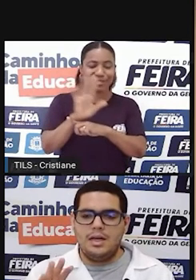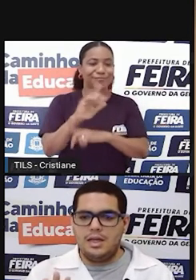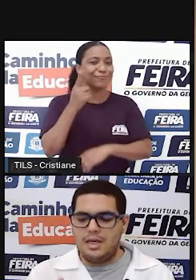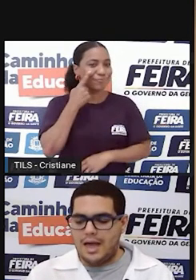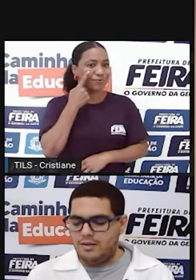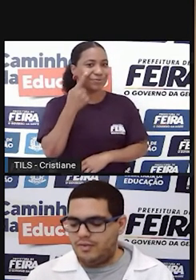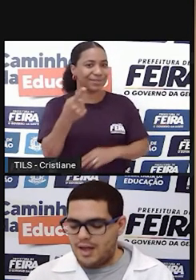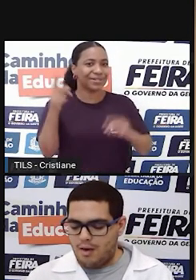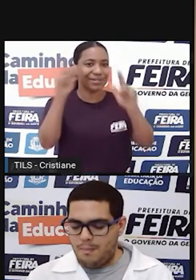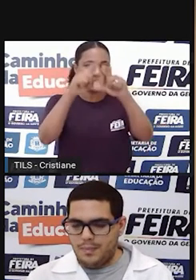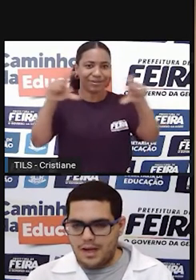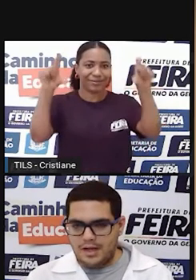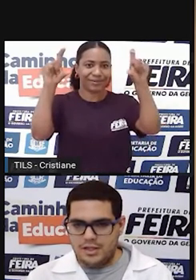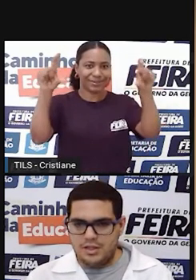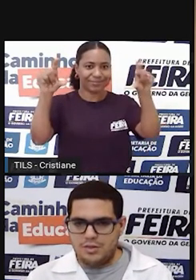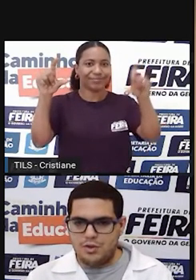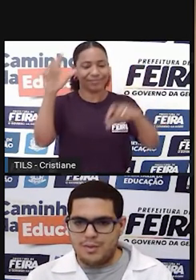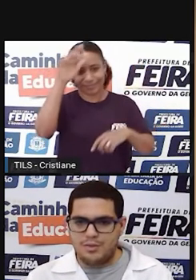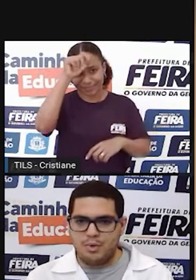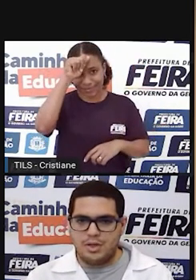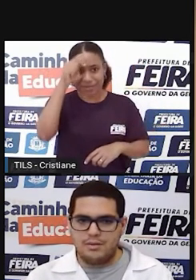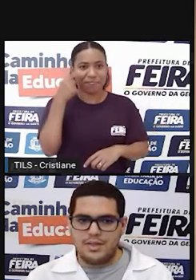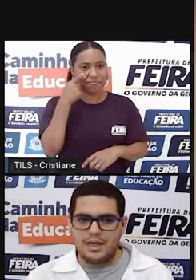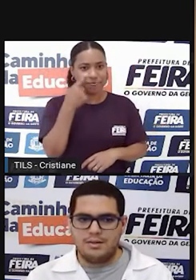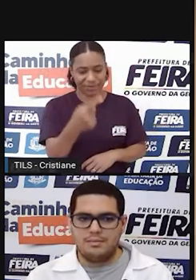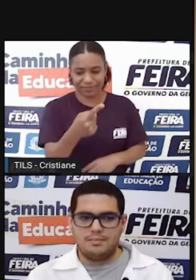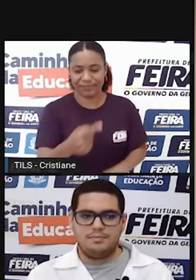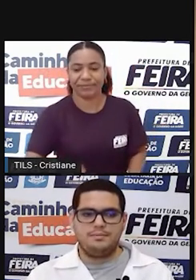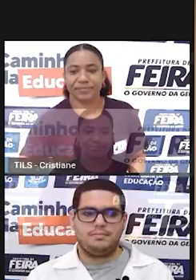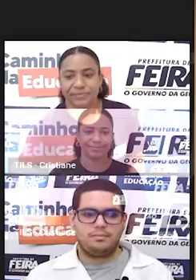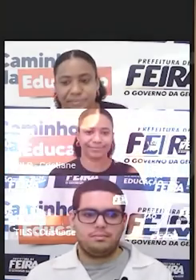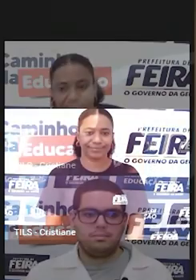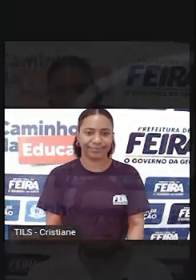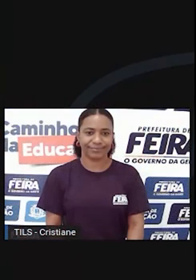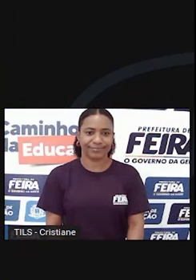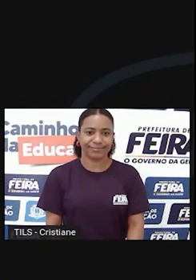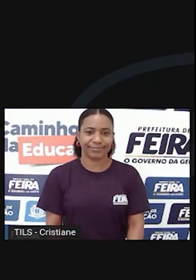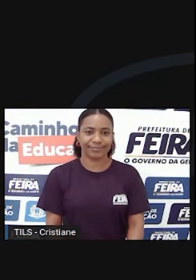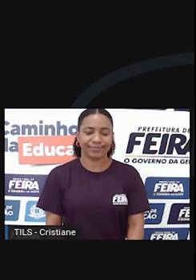tema e aí, no final, a gente discute mais um pouquinho, certo?